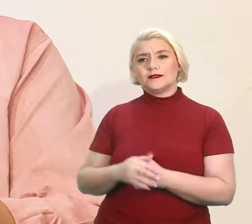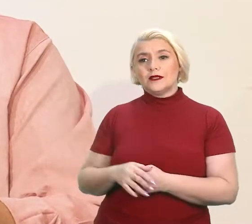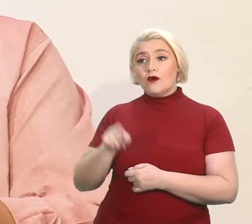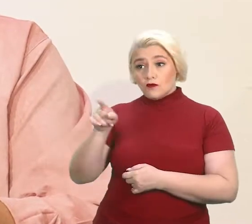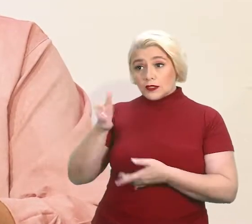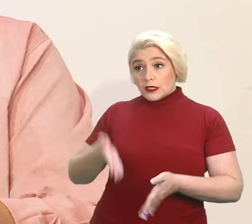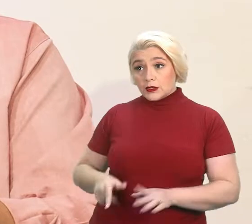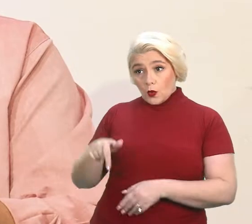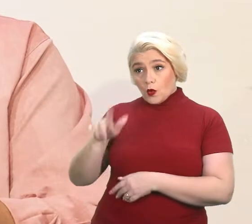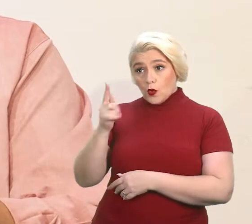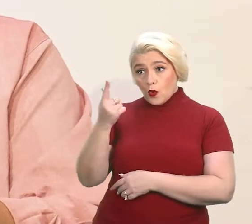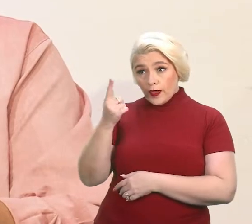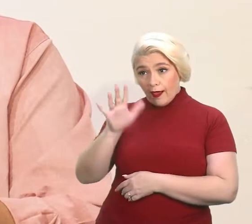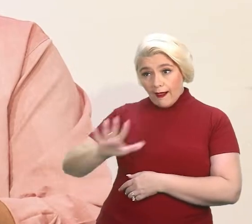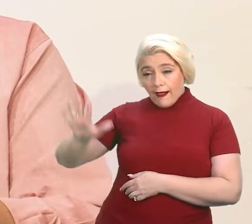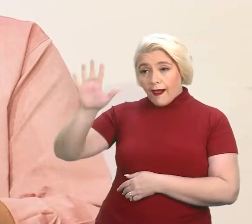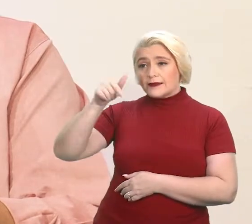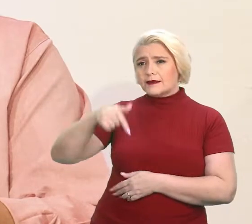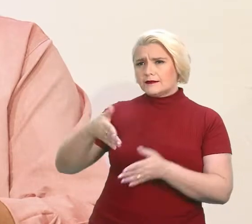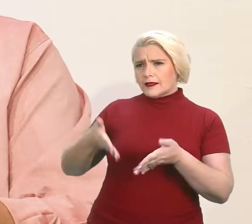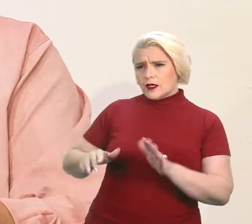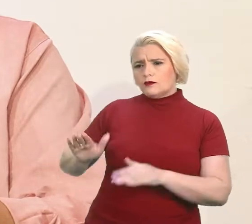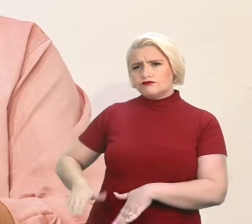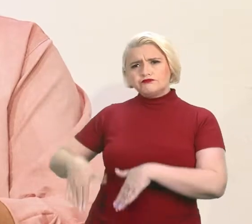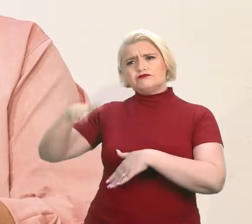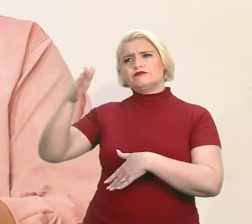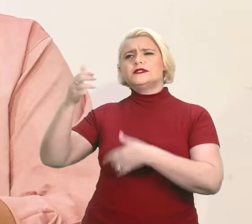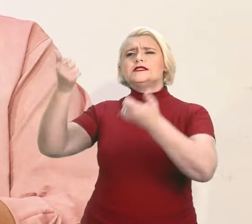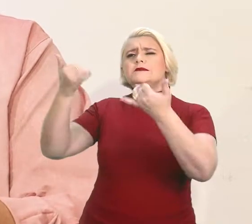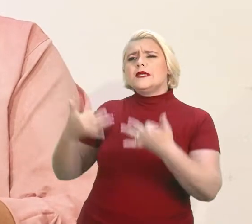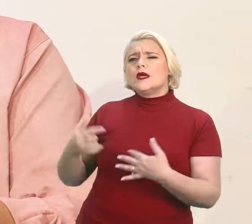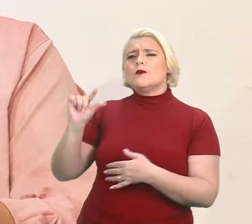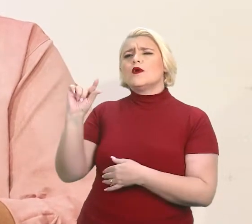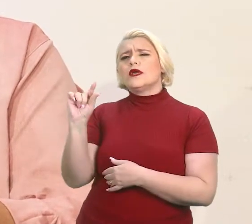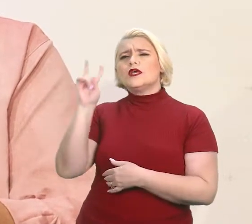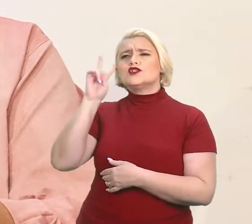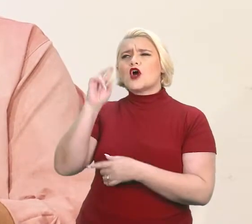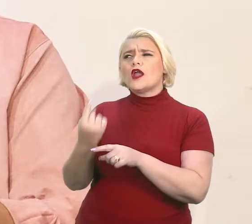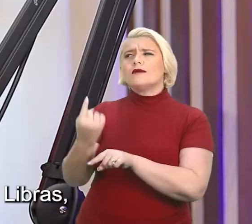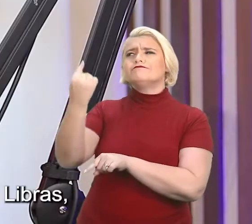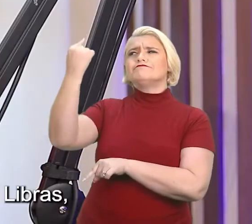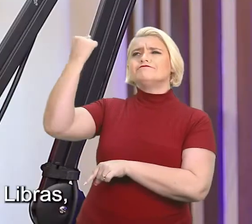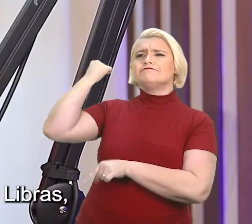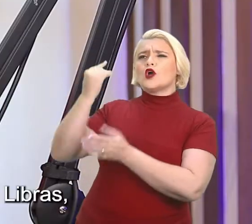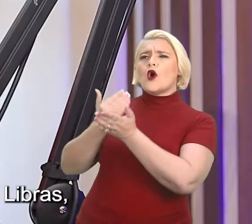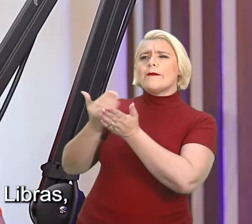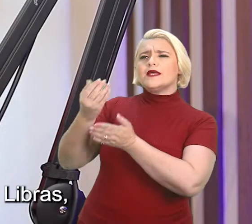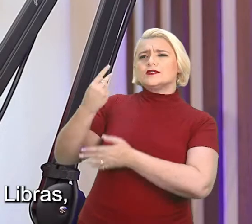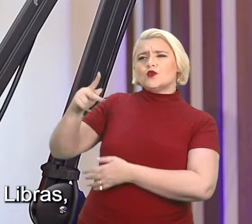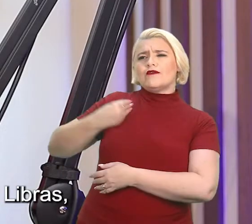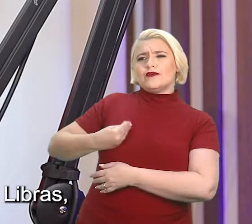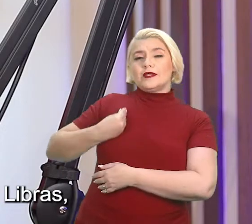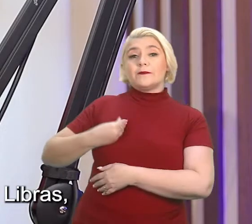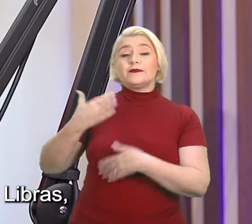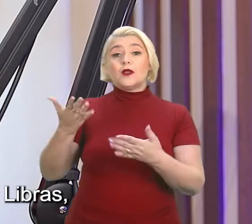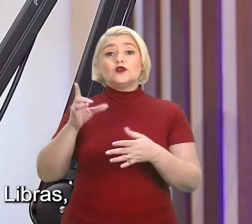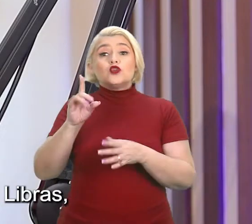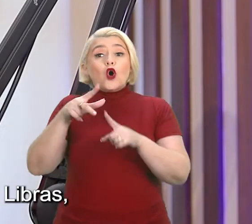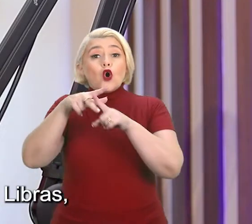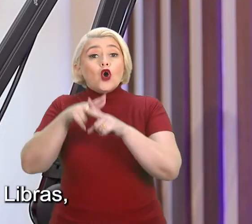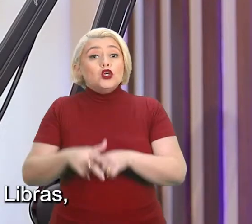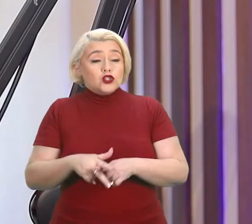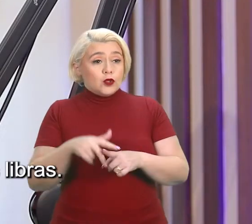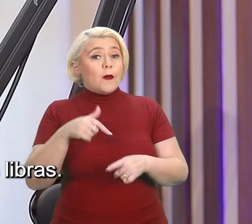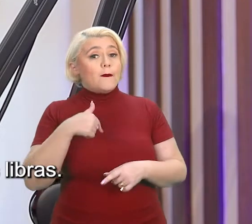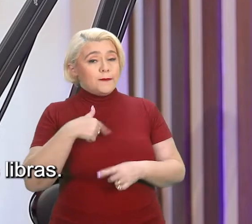por aqui, se criou aqui, conta um pouquinho para nós lá do seu início. Então, só fazendo uma correção, a minha pós é